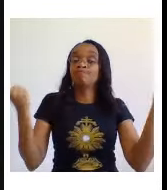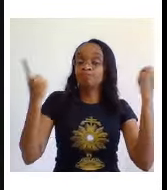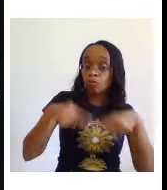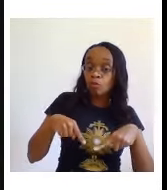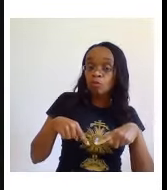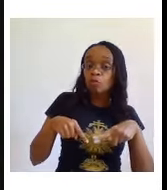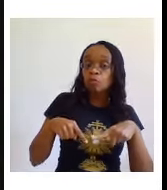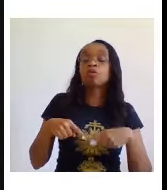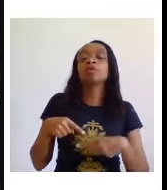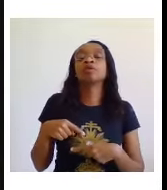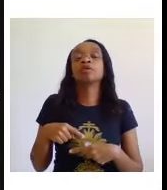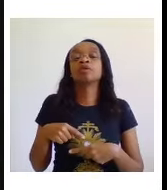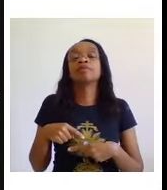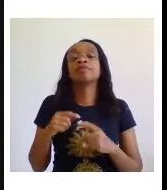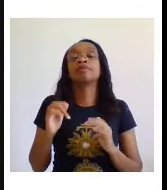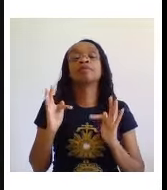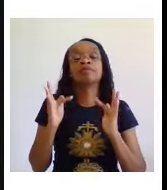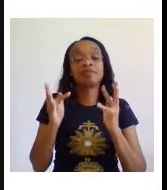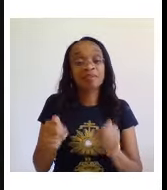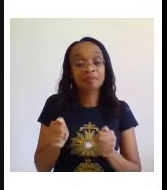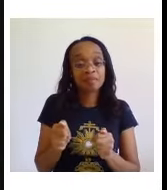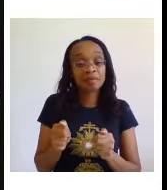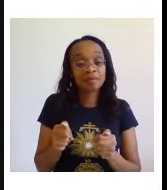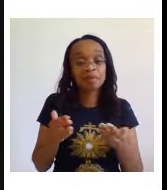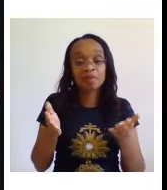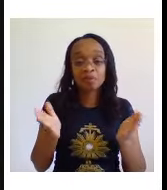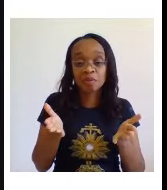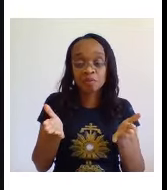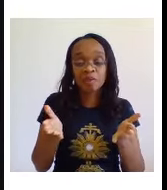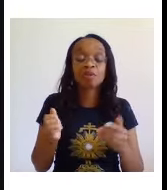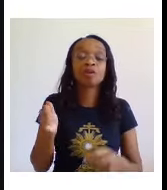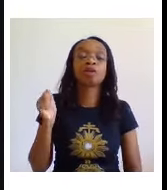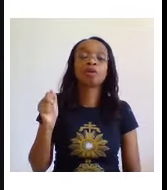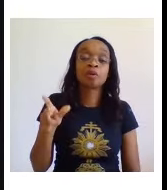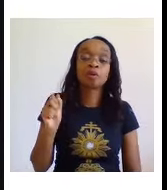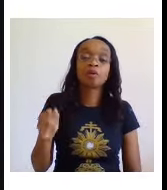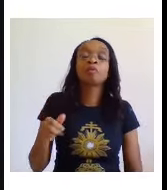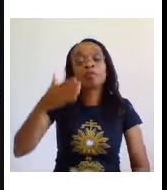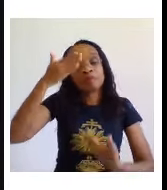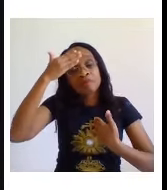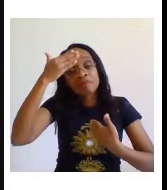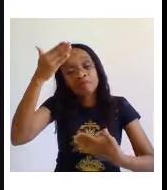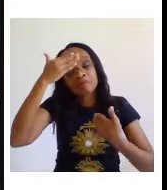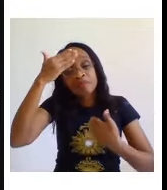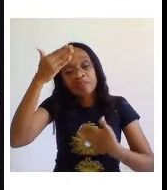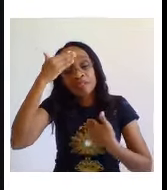termino aí essa live de hoje com essa frase do Papa Francisco, agradecendo a